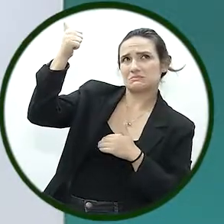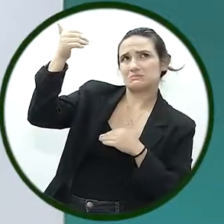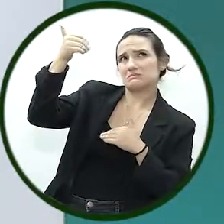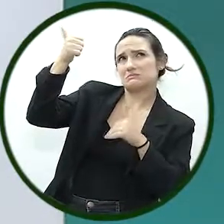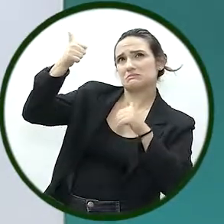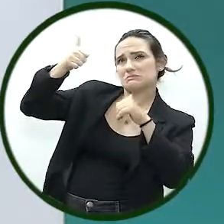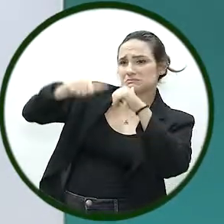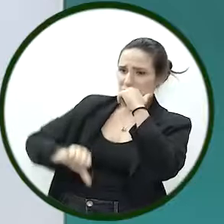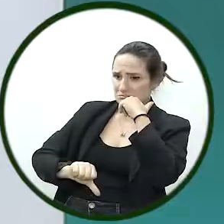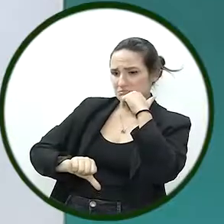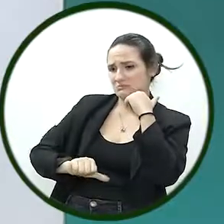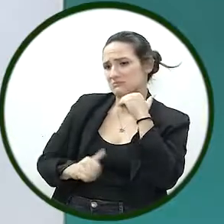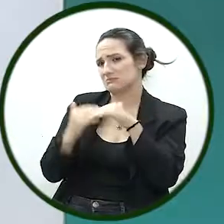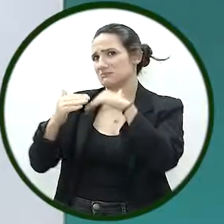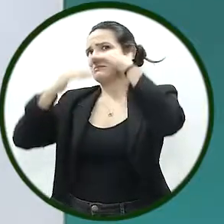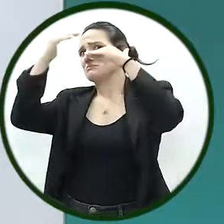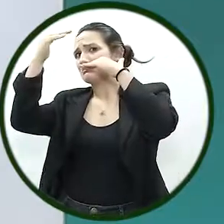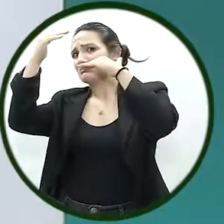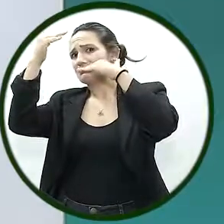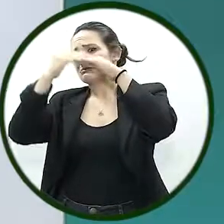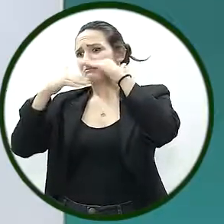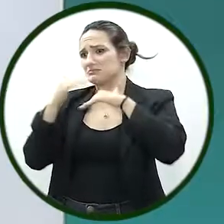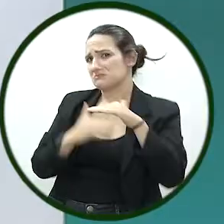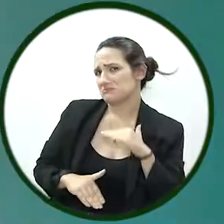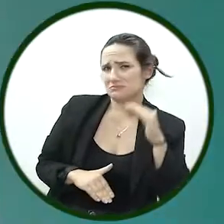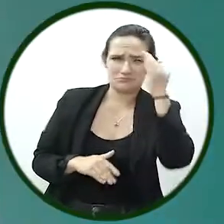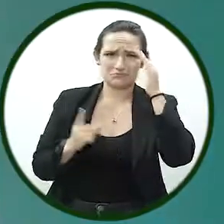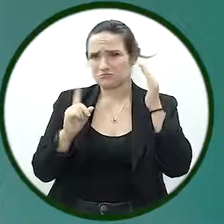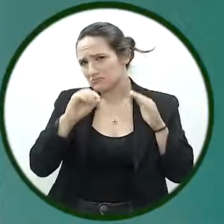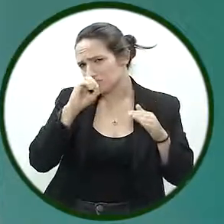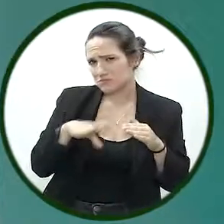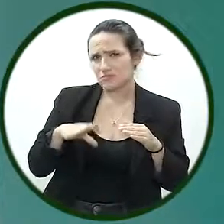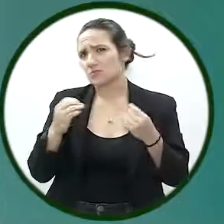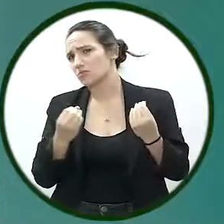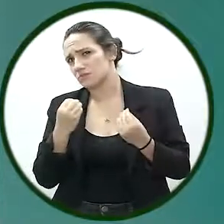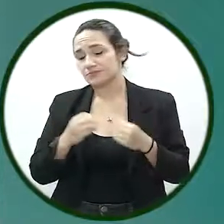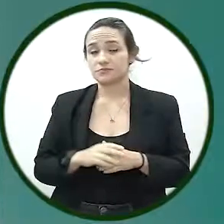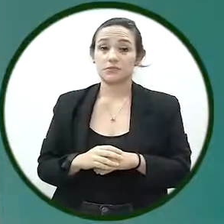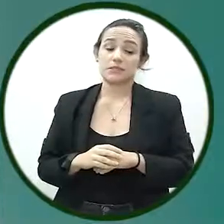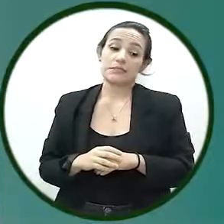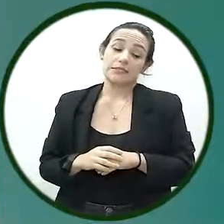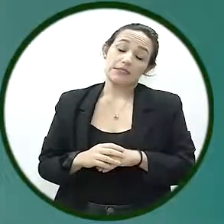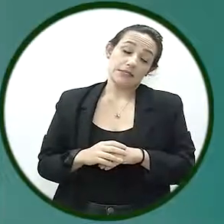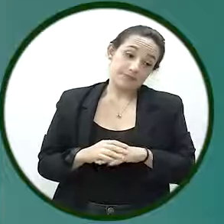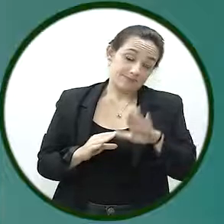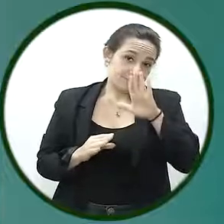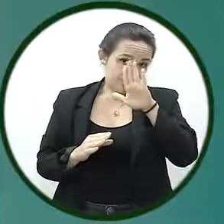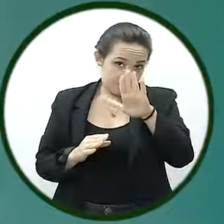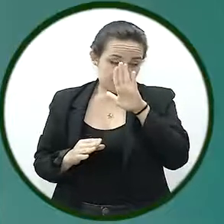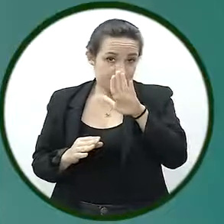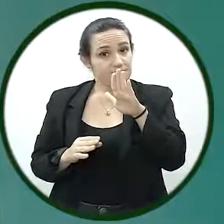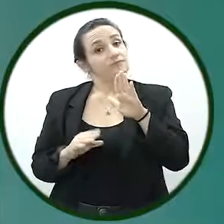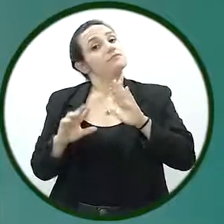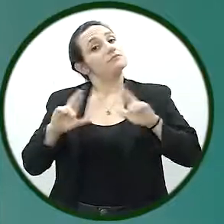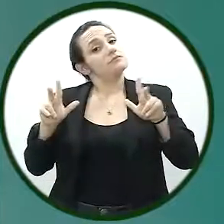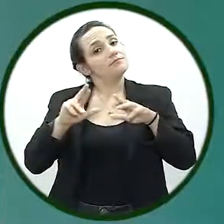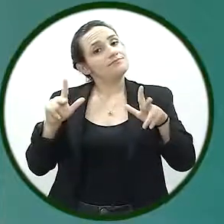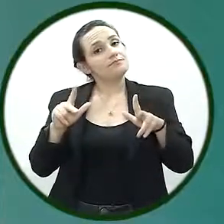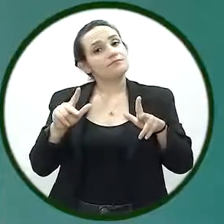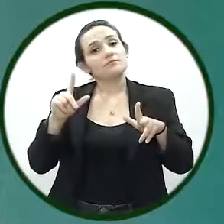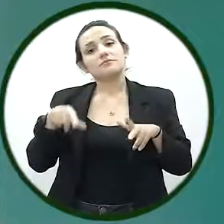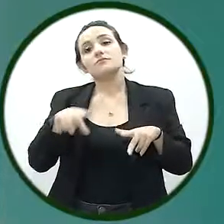entendendo a violência com o passar dos anos? Na verdade, elas, como outras questões, elas